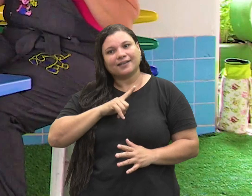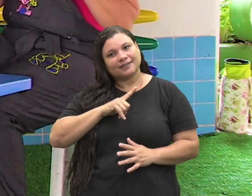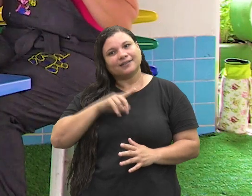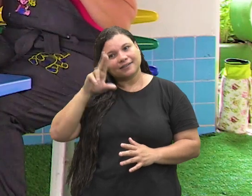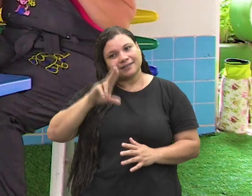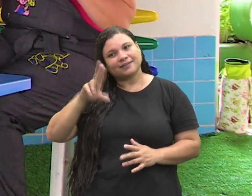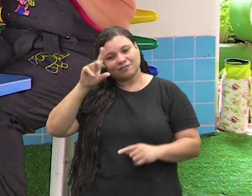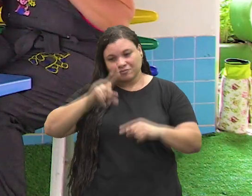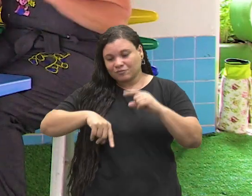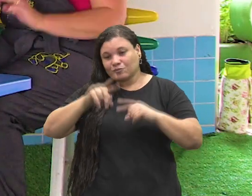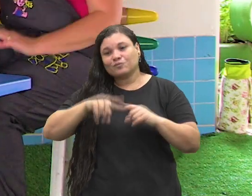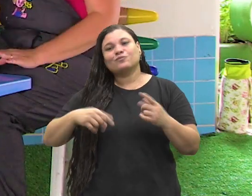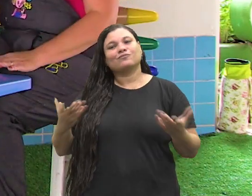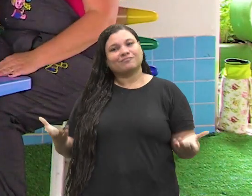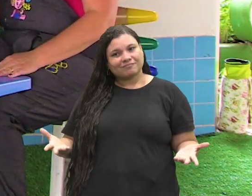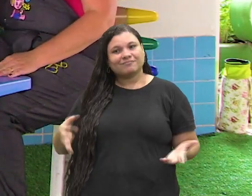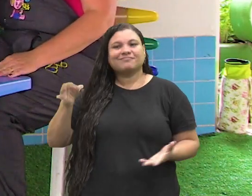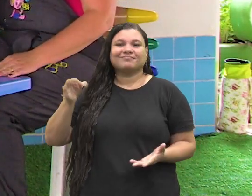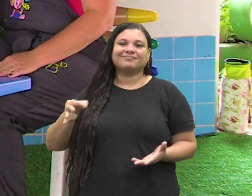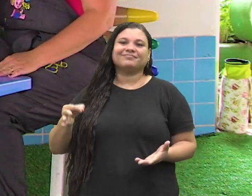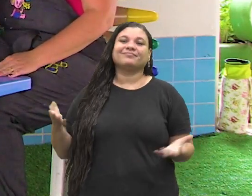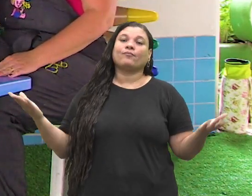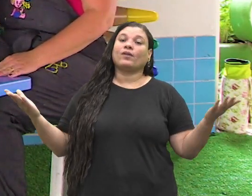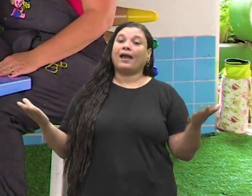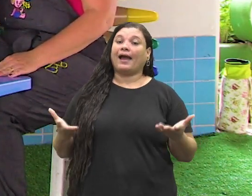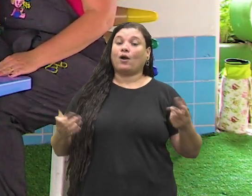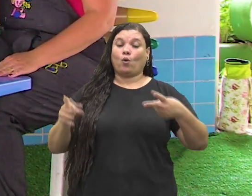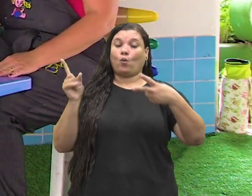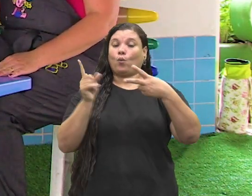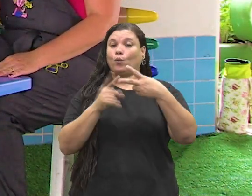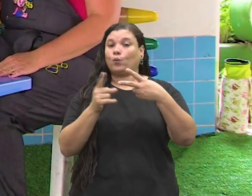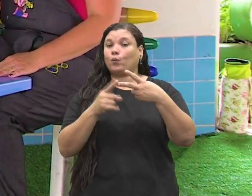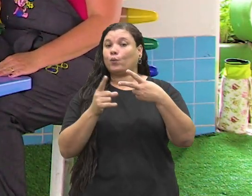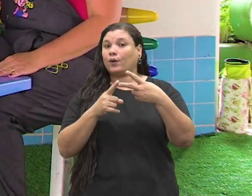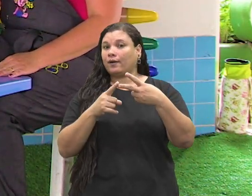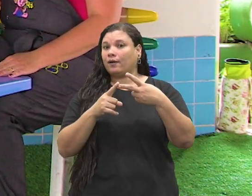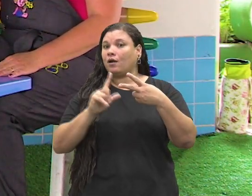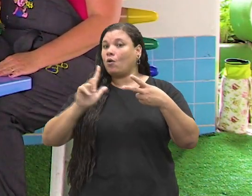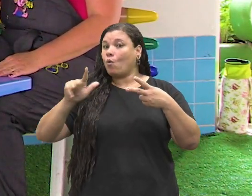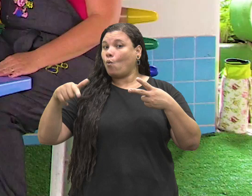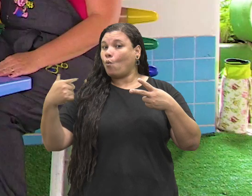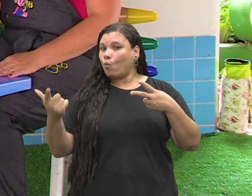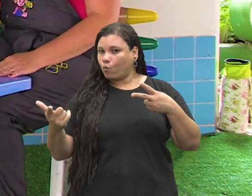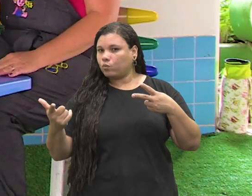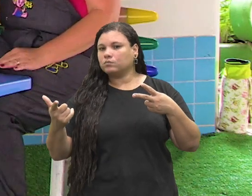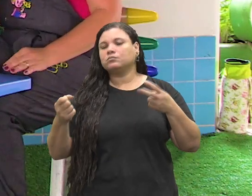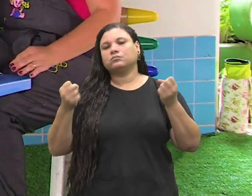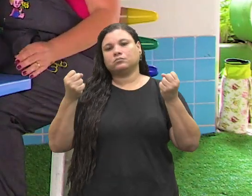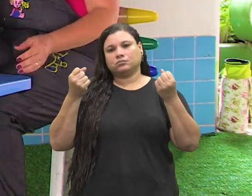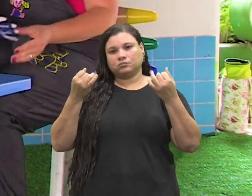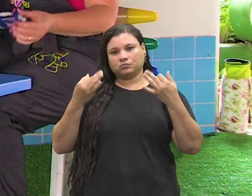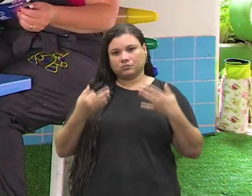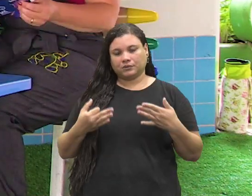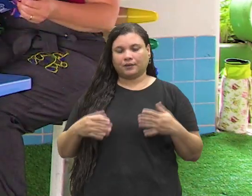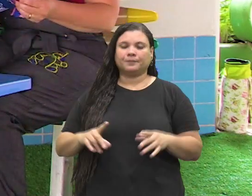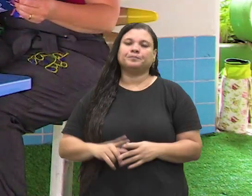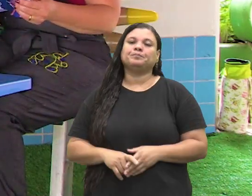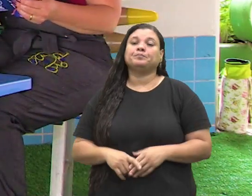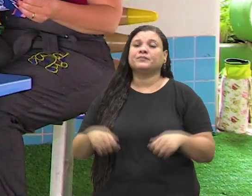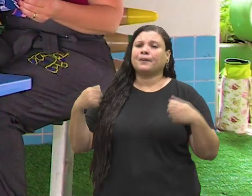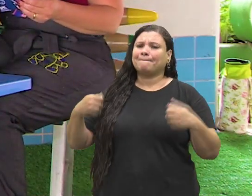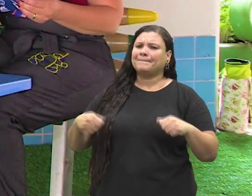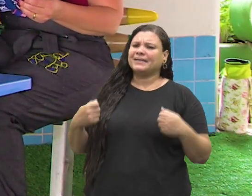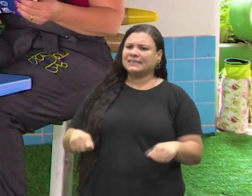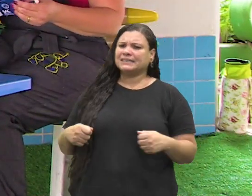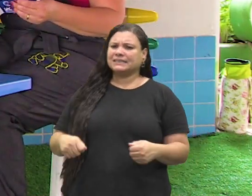que a gente vai fazer aqui. Vamos para a nossa segunda brincadeira. Esta aqui é bem legal. Vocês vão pegar uma caixinha de leite, essas que